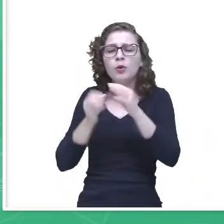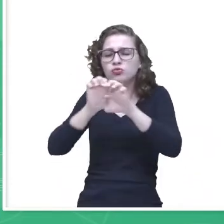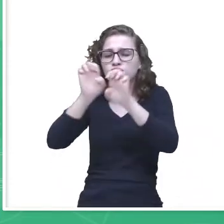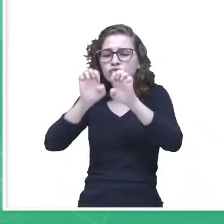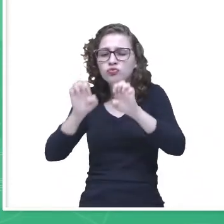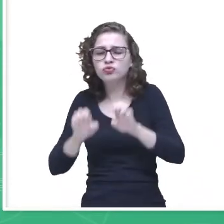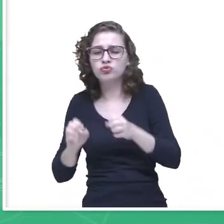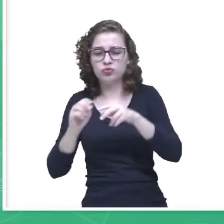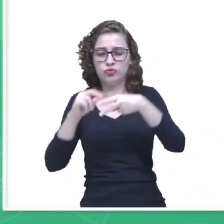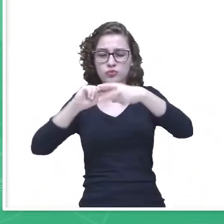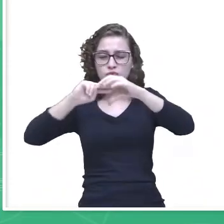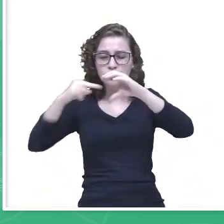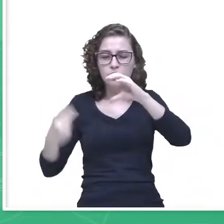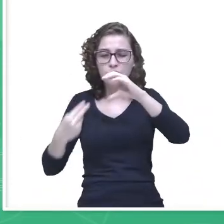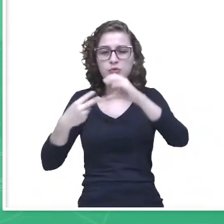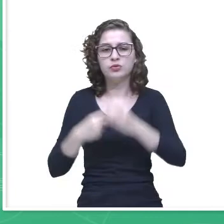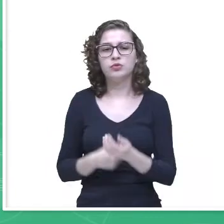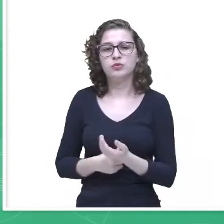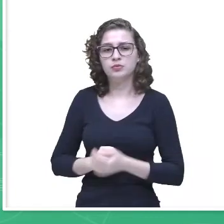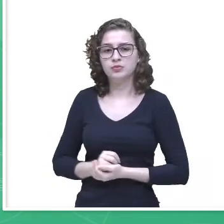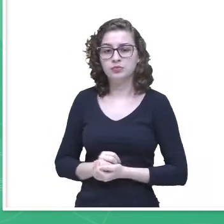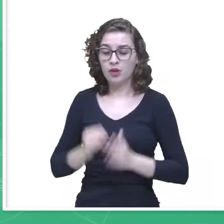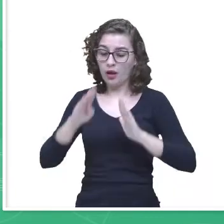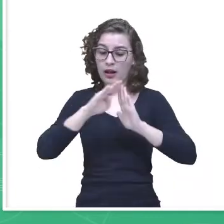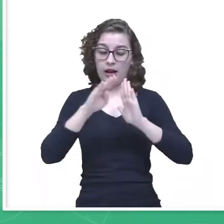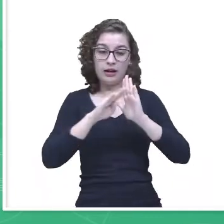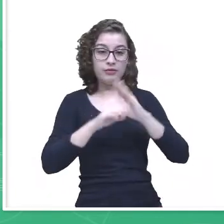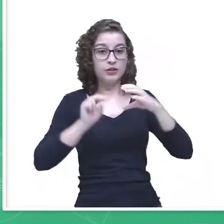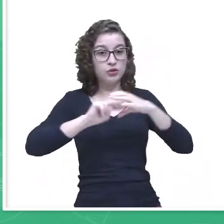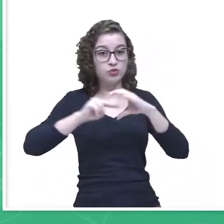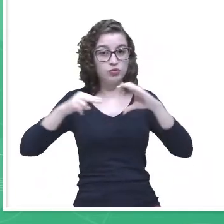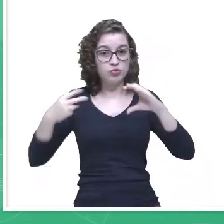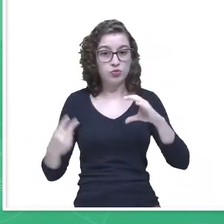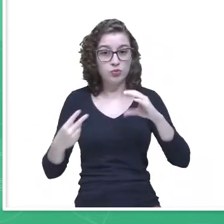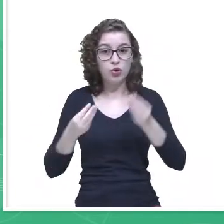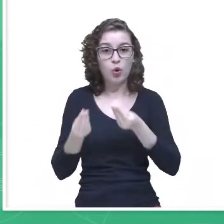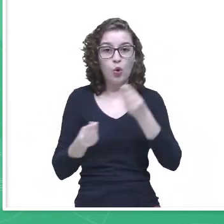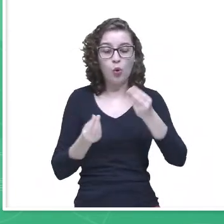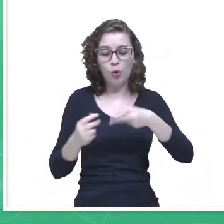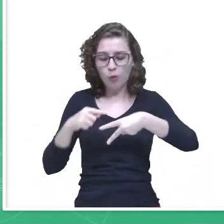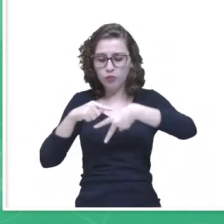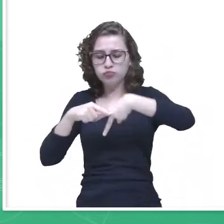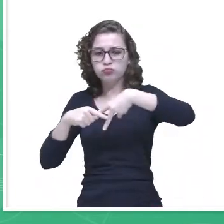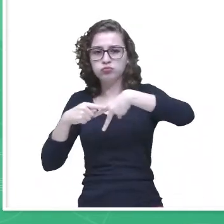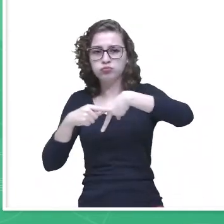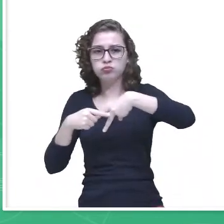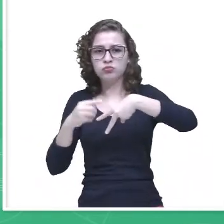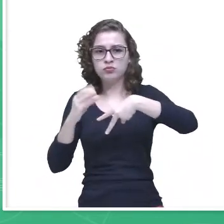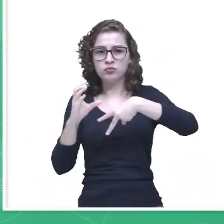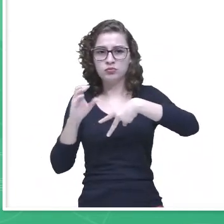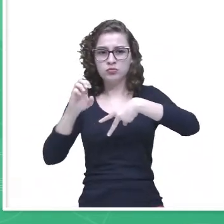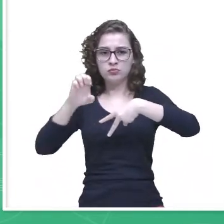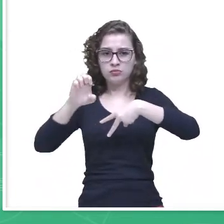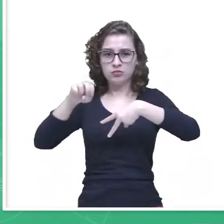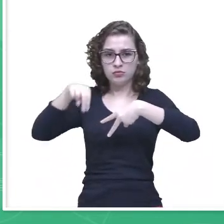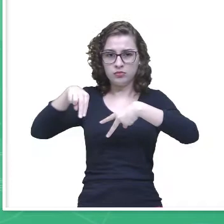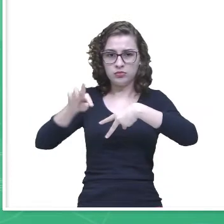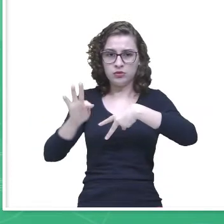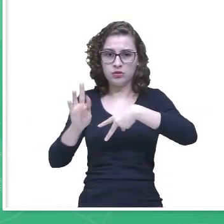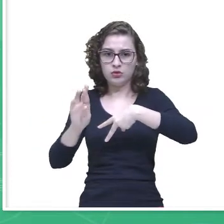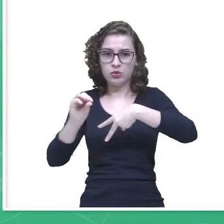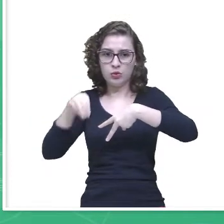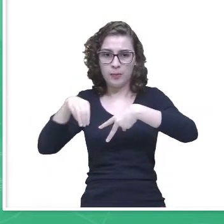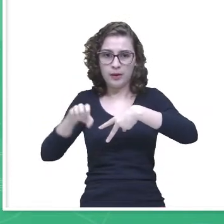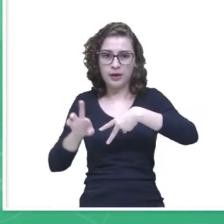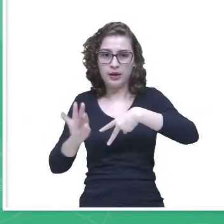cromossomos. Olha aí, ó. Os cromossomos são classificados de acordo com a posição que o centrômero ocupa. Então, dá uma olhadinha